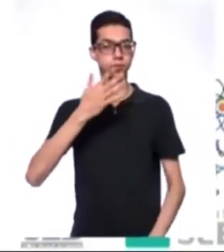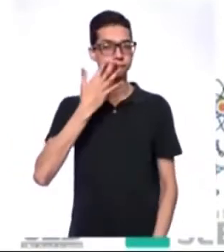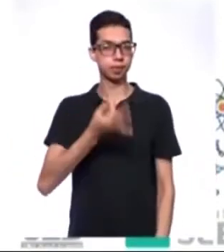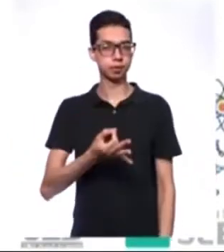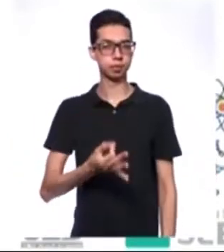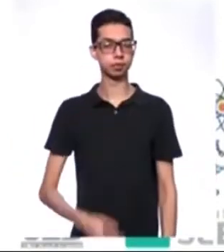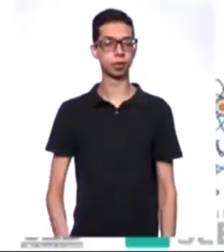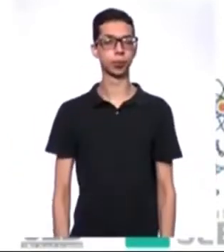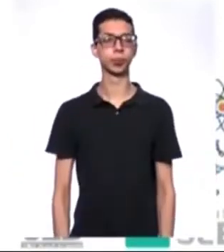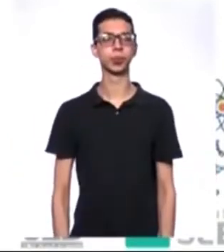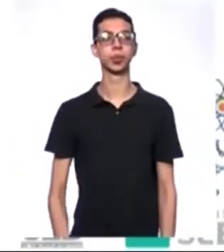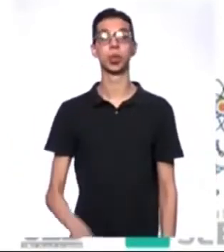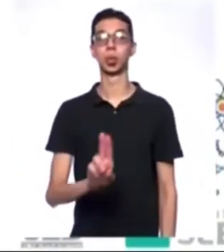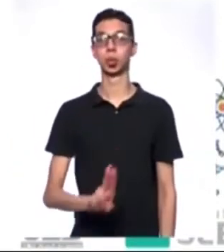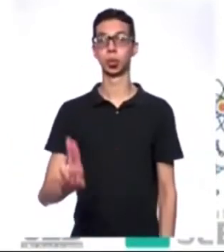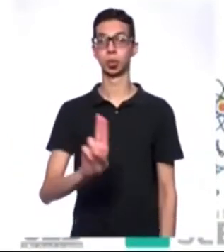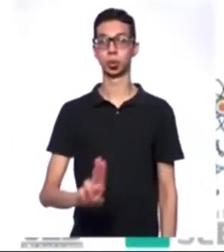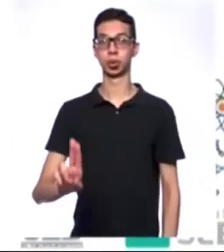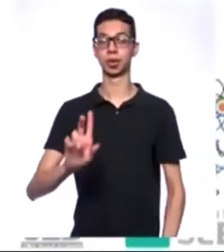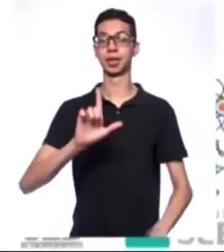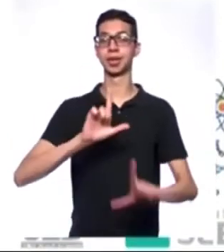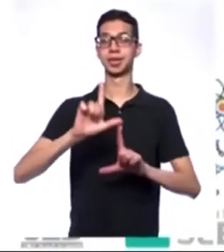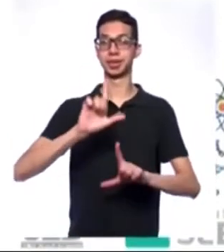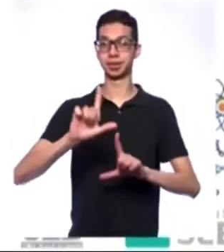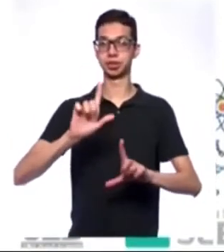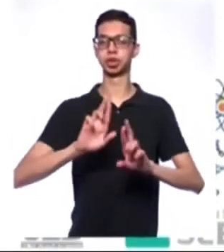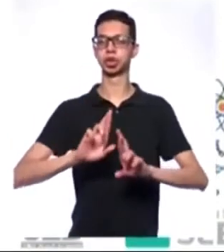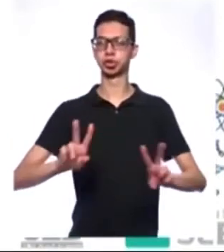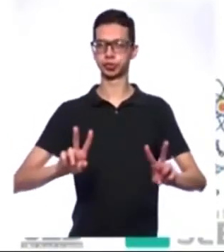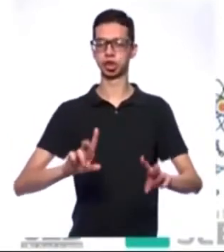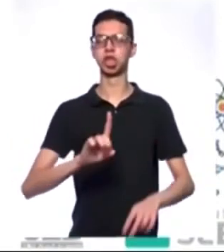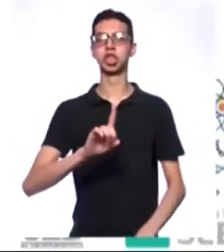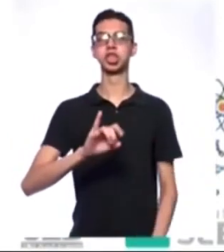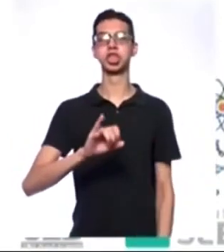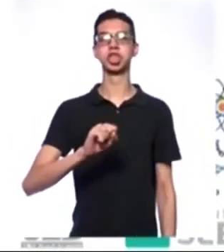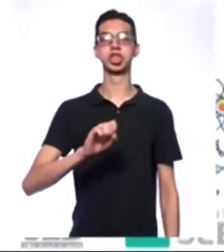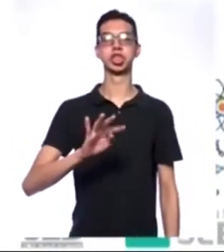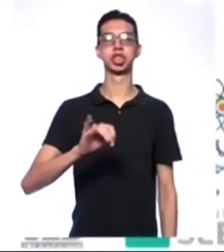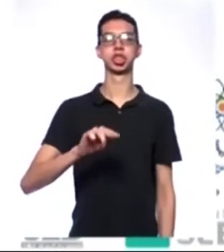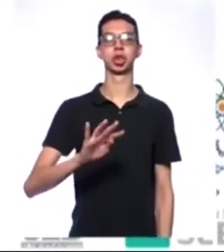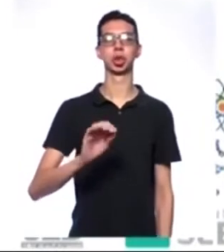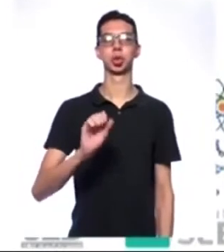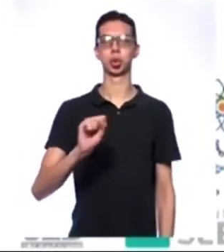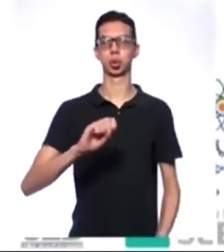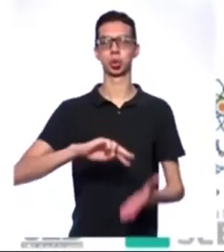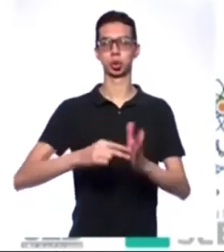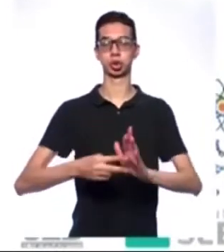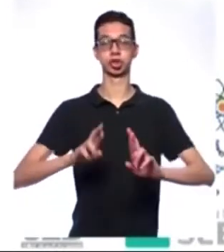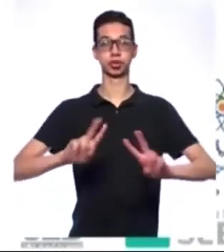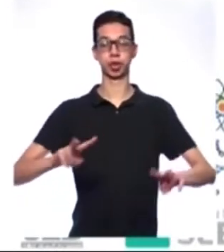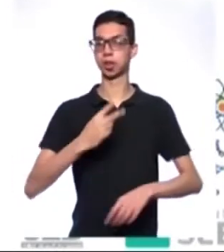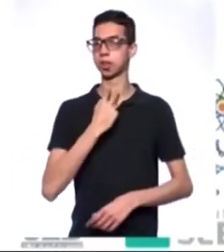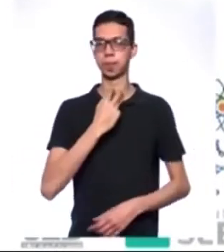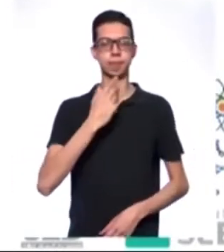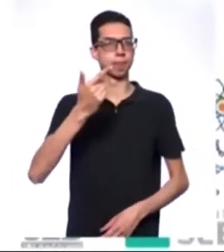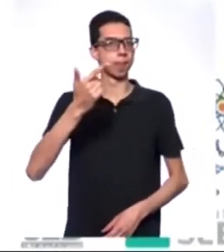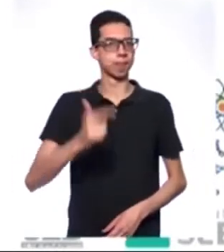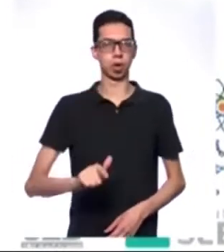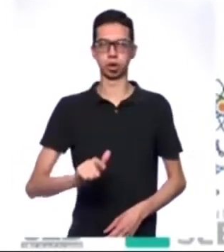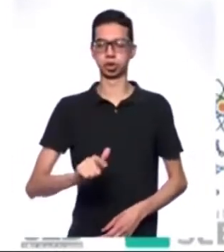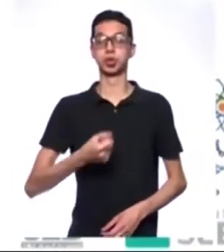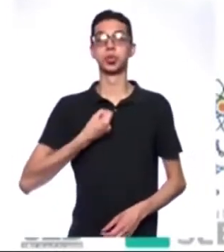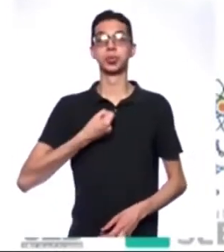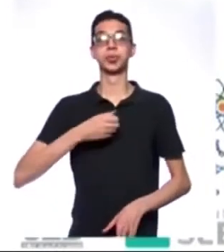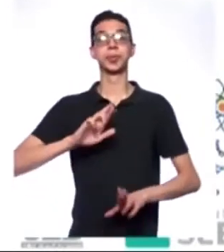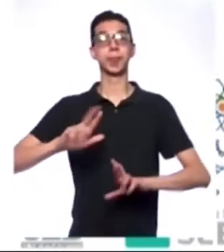parte utilizando letras Diferentes né a palavra distinta significa diferencie tá vendo não pode repetir e números